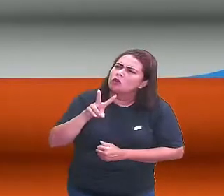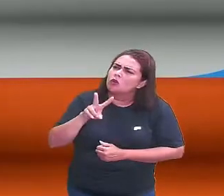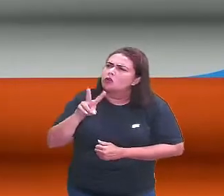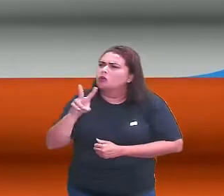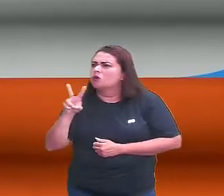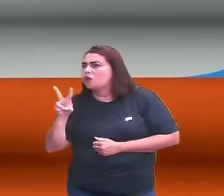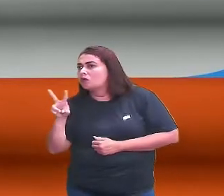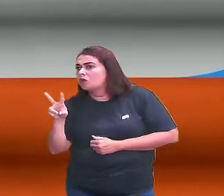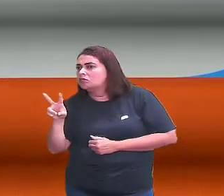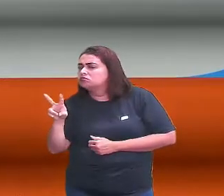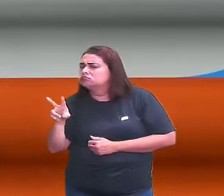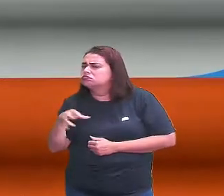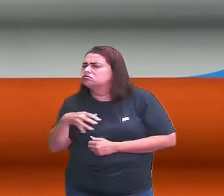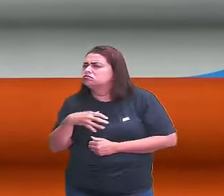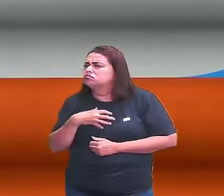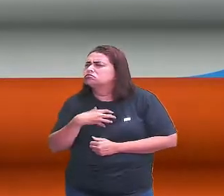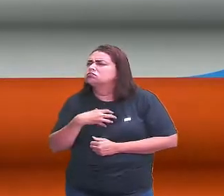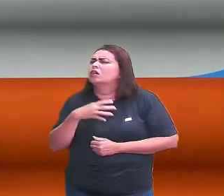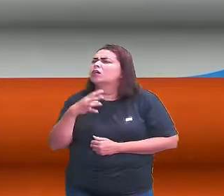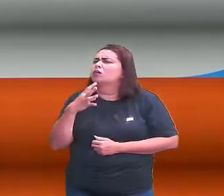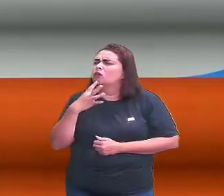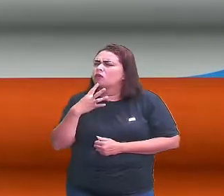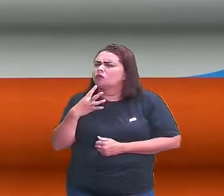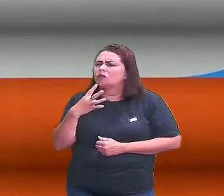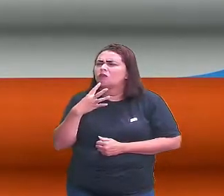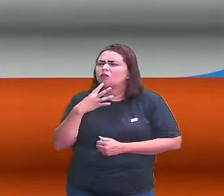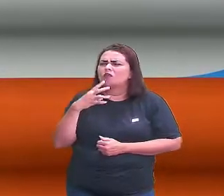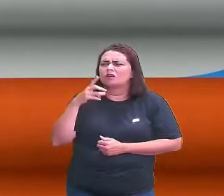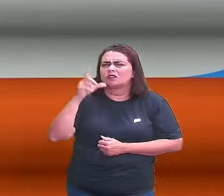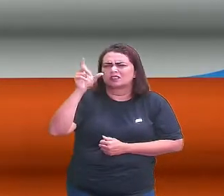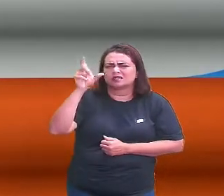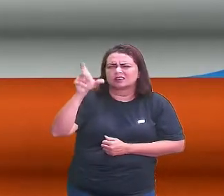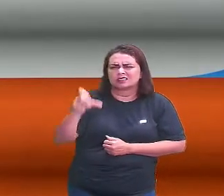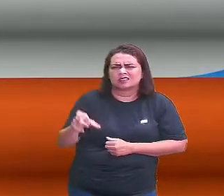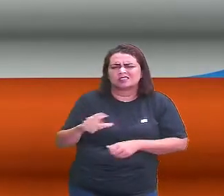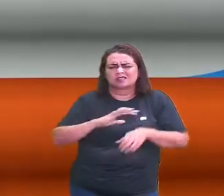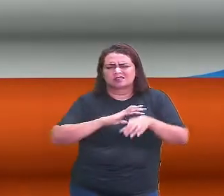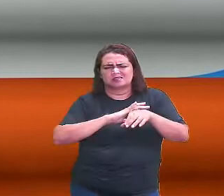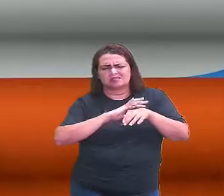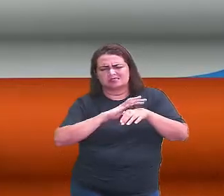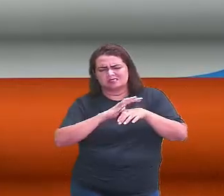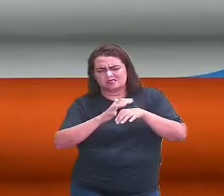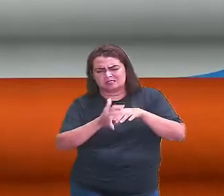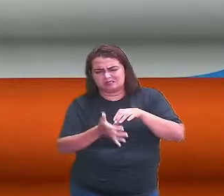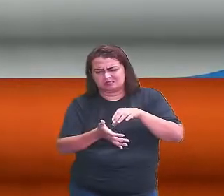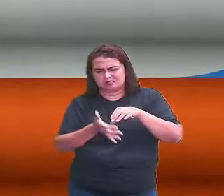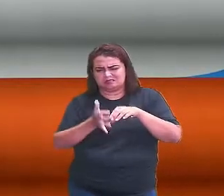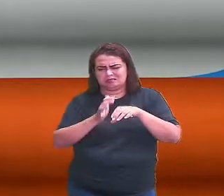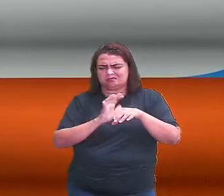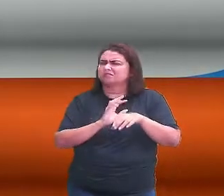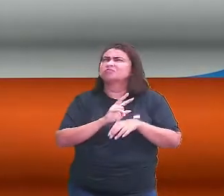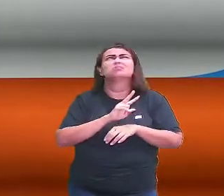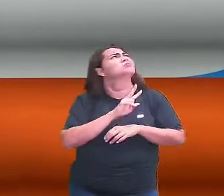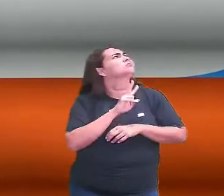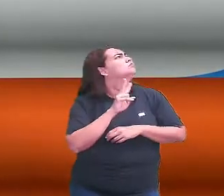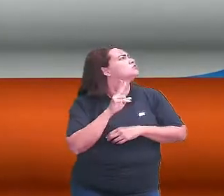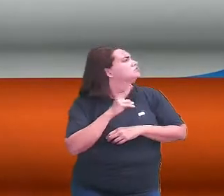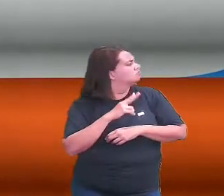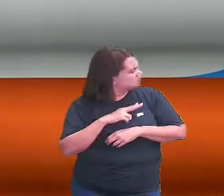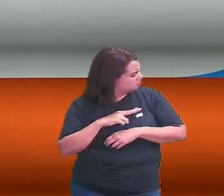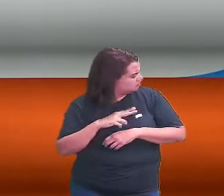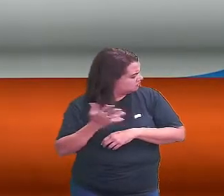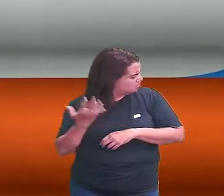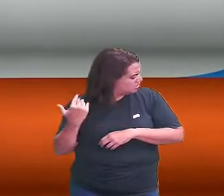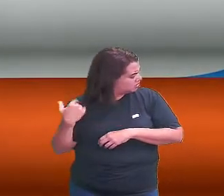e teve uma sensação de que ele já conhecia aquela caverna. Eu conheço essa caverna. Eu já